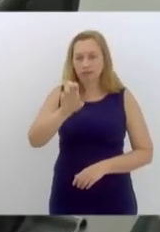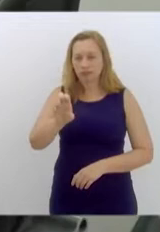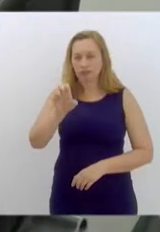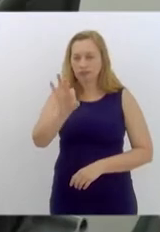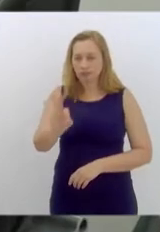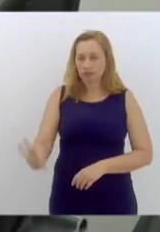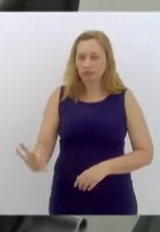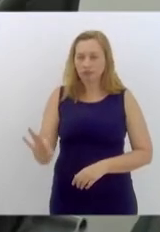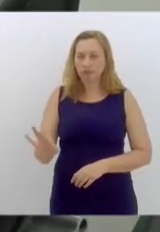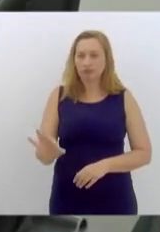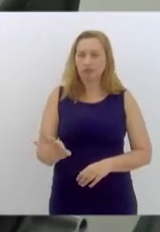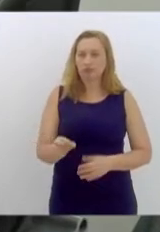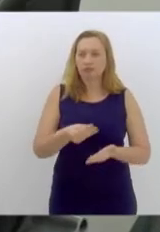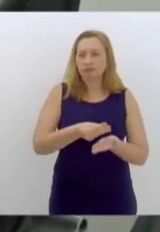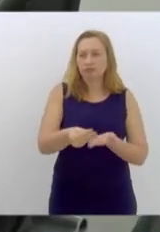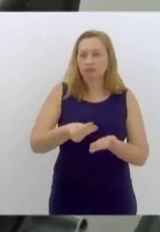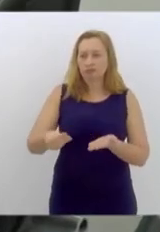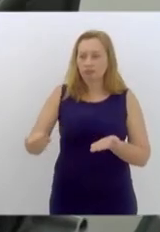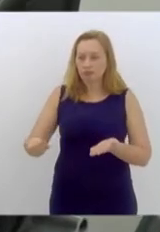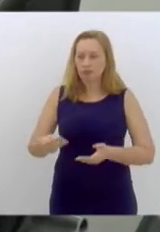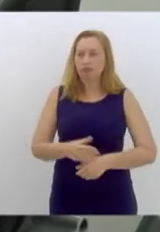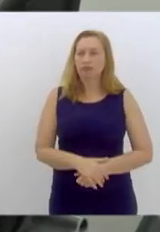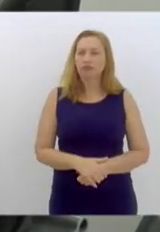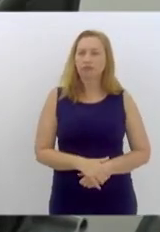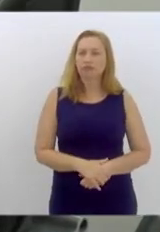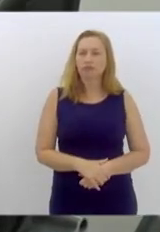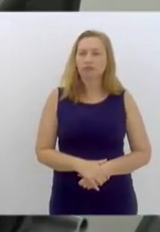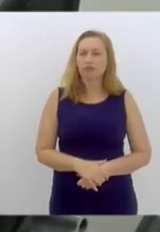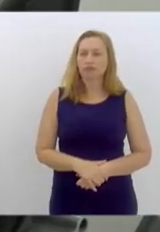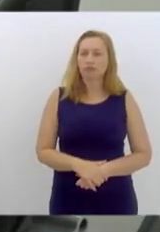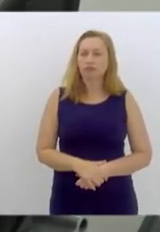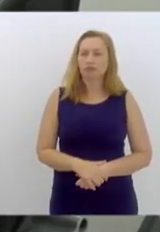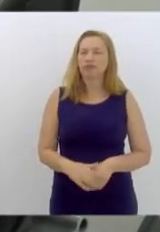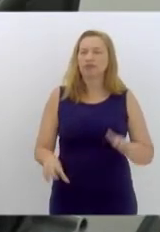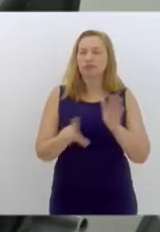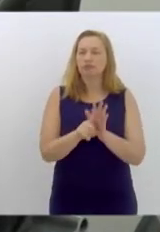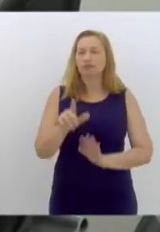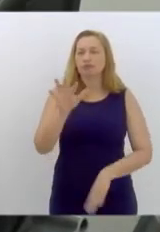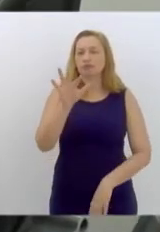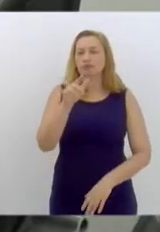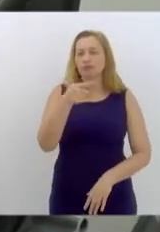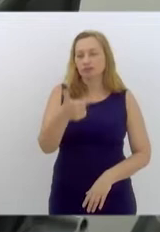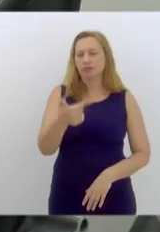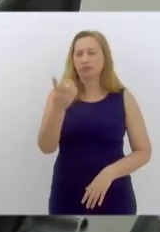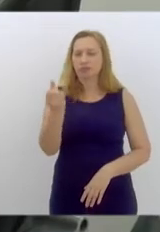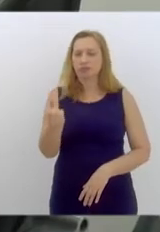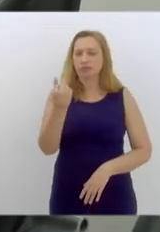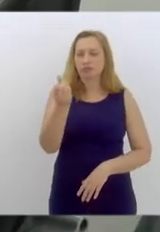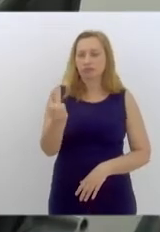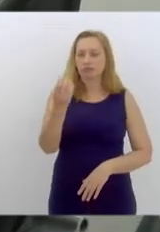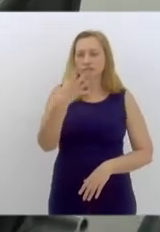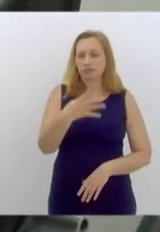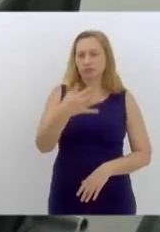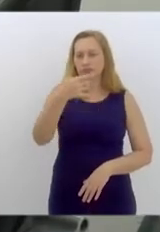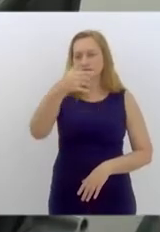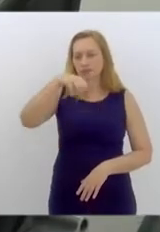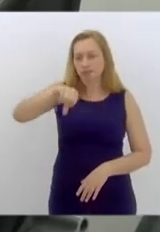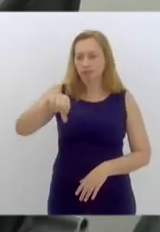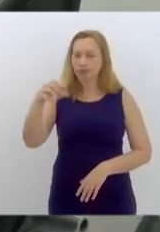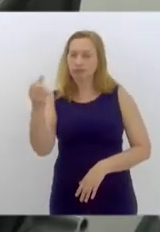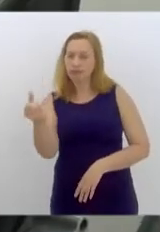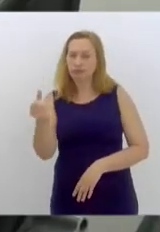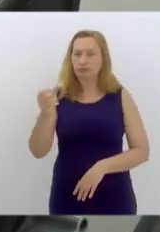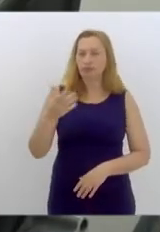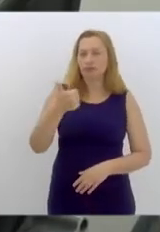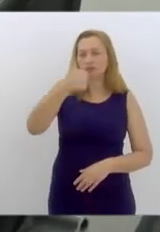percentuais serão distribuídos pelos critérios estabelecidos pela Lei 2664 de 96, e 10